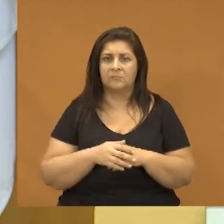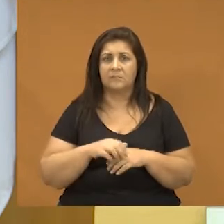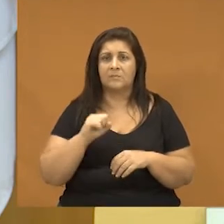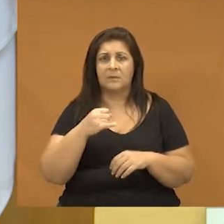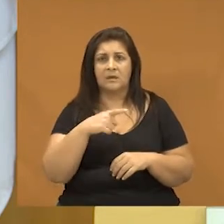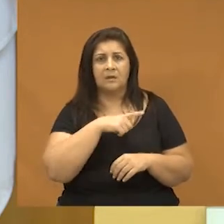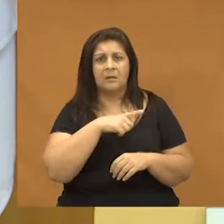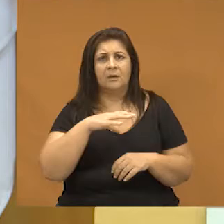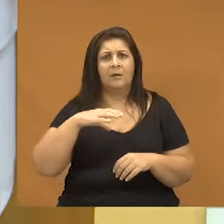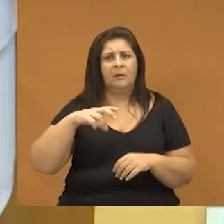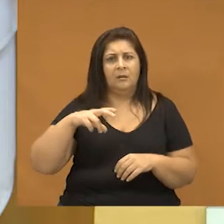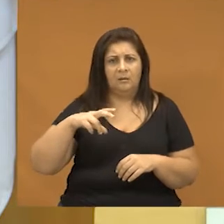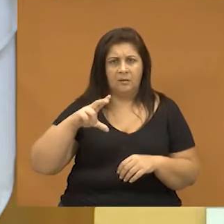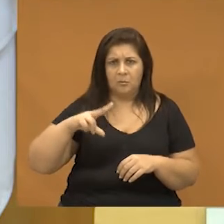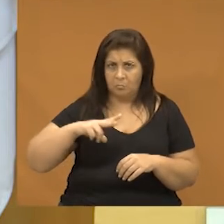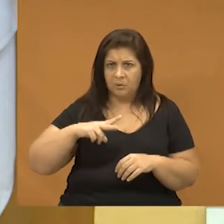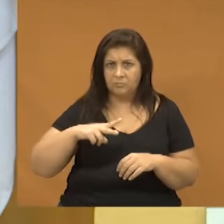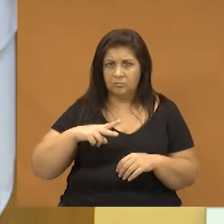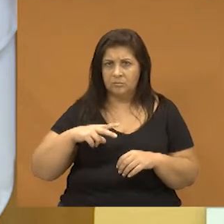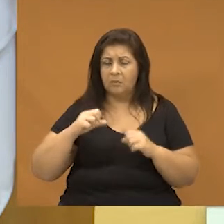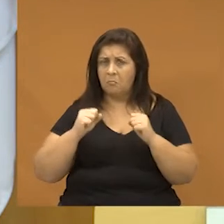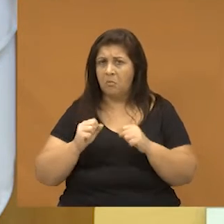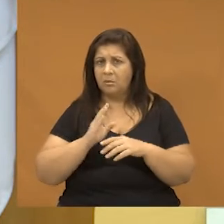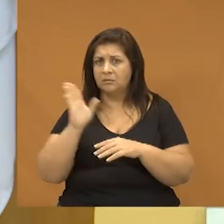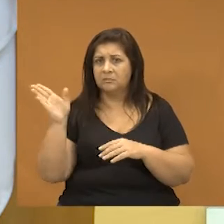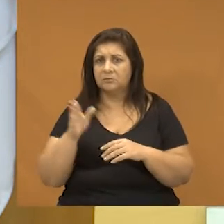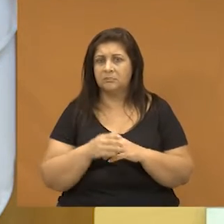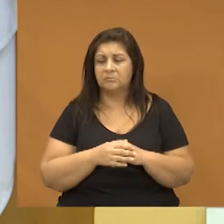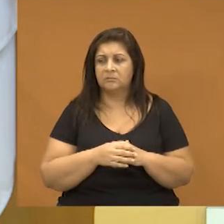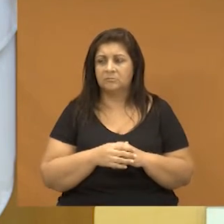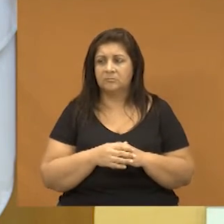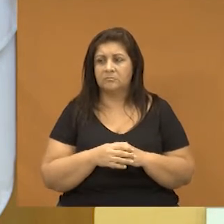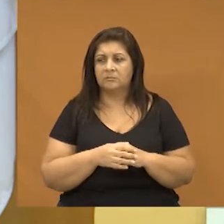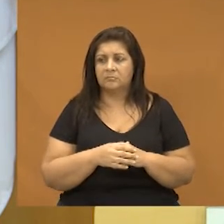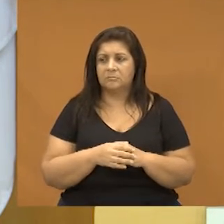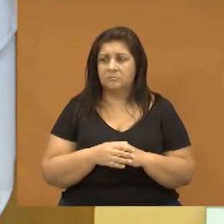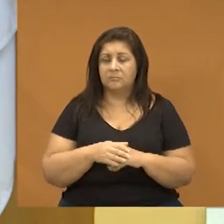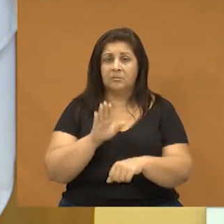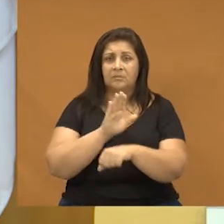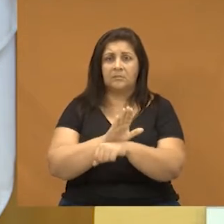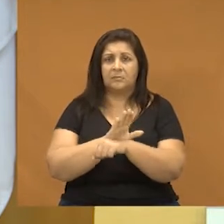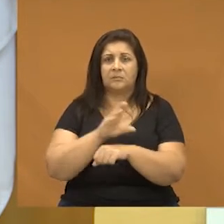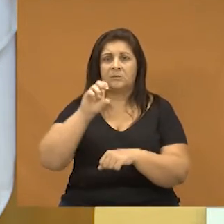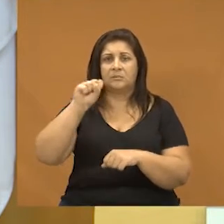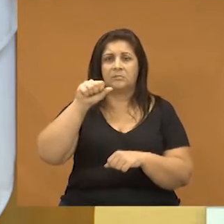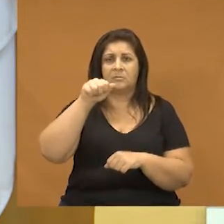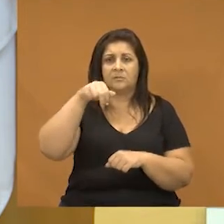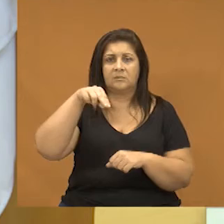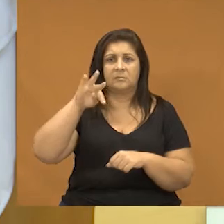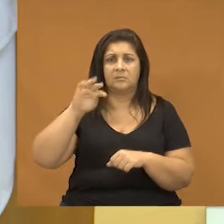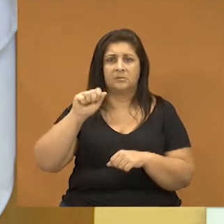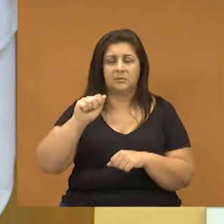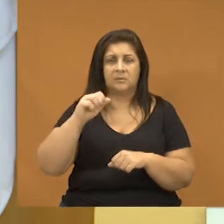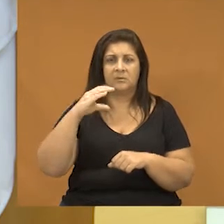convênio, um hospital central aí bem localizado, para ajudar a Santa Casa a gerar